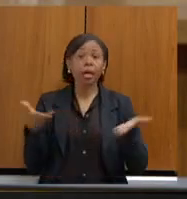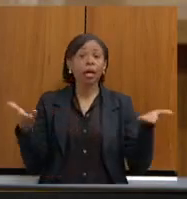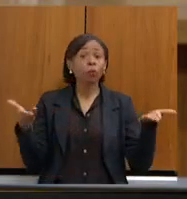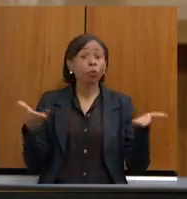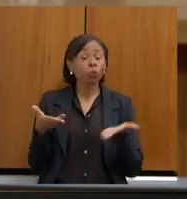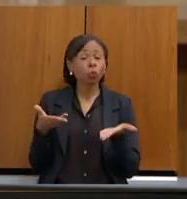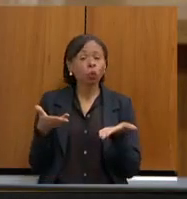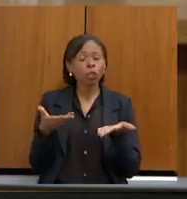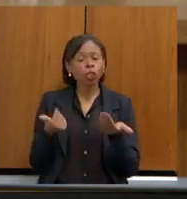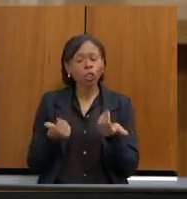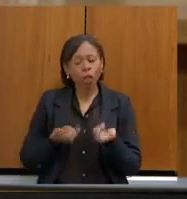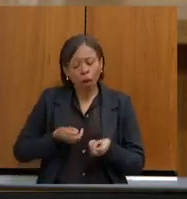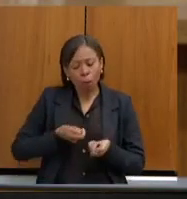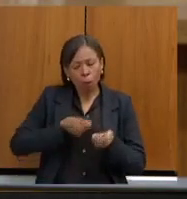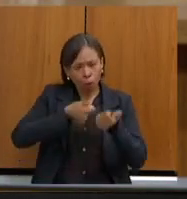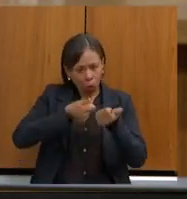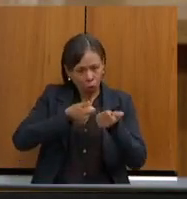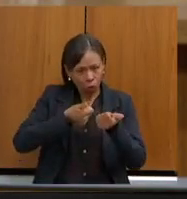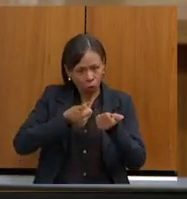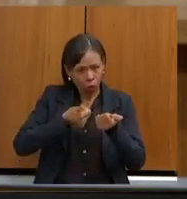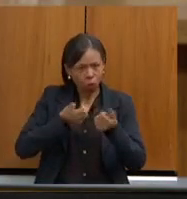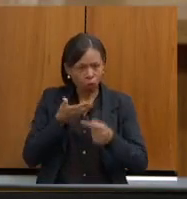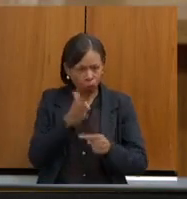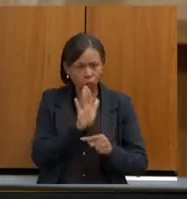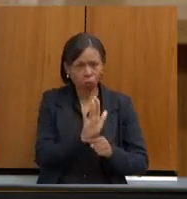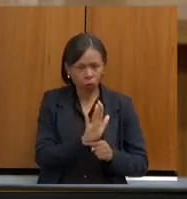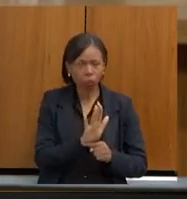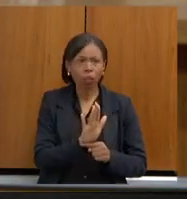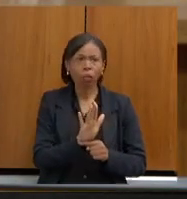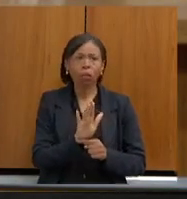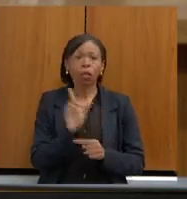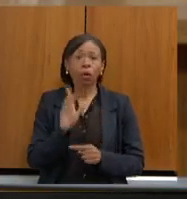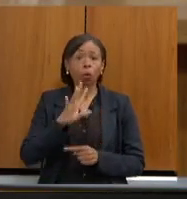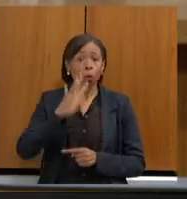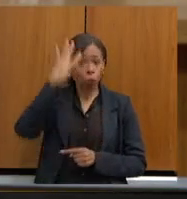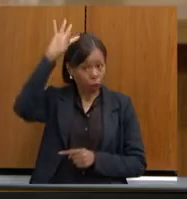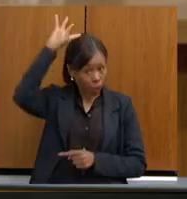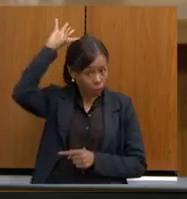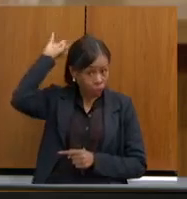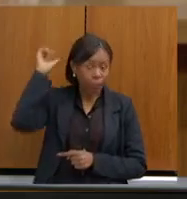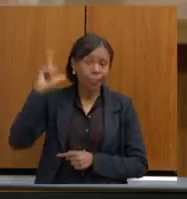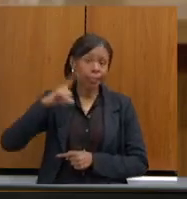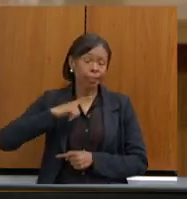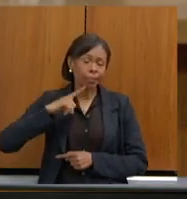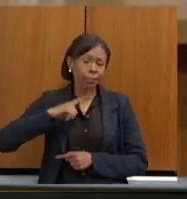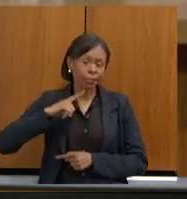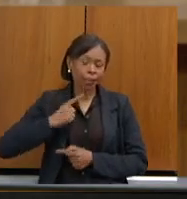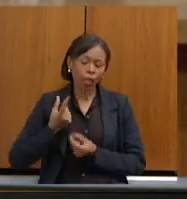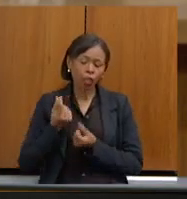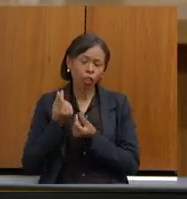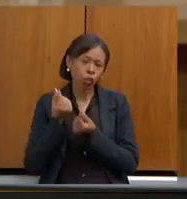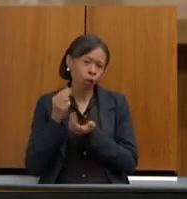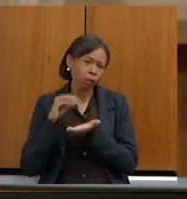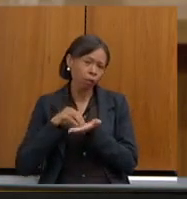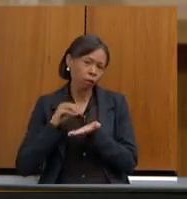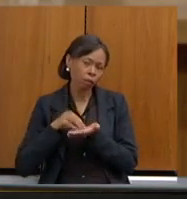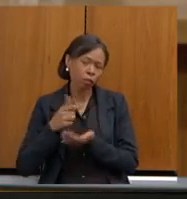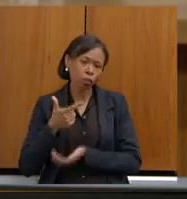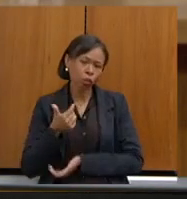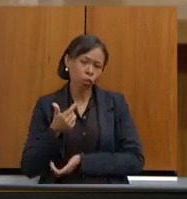ajuda de custo e também ideia Corpo de Bombeiros tem de financeiro apagar